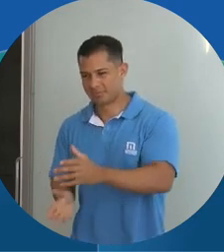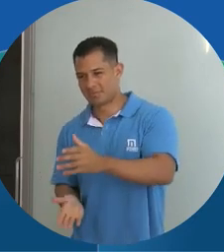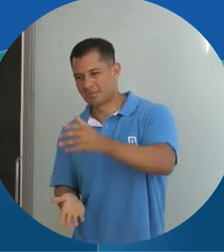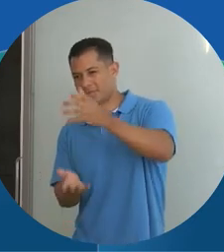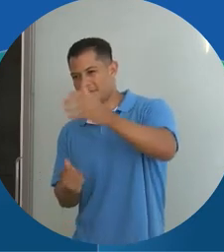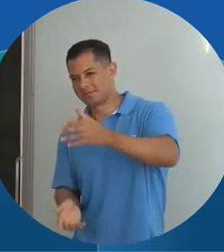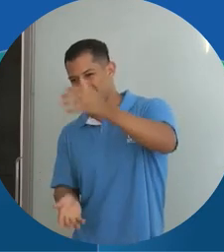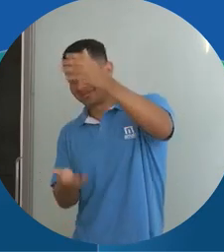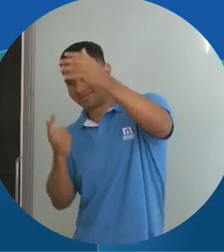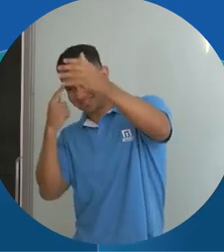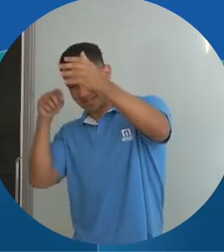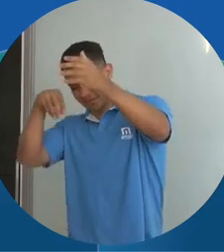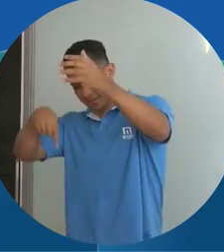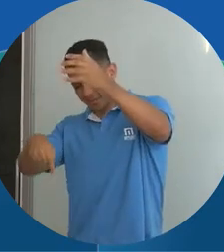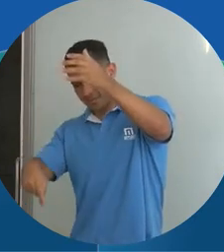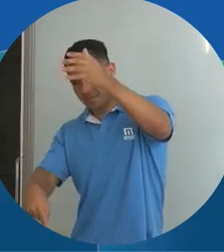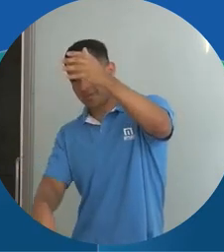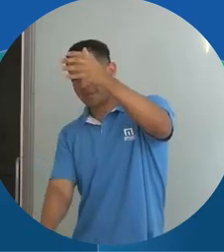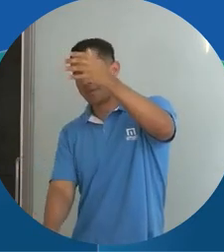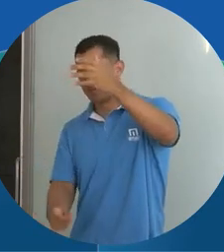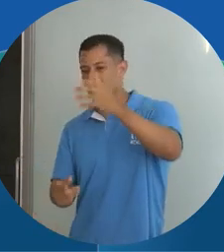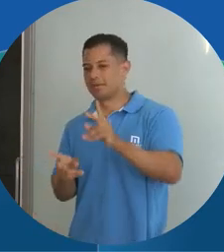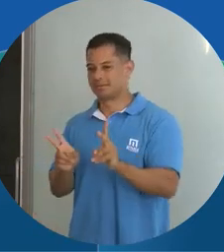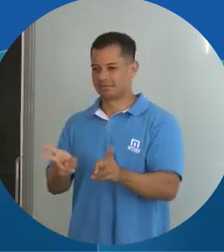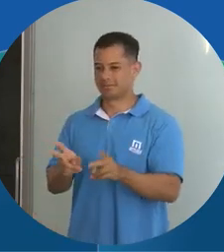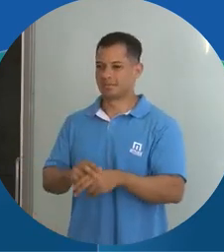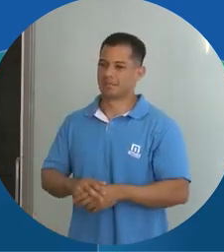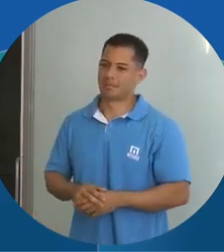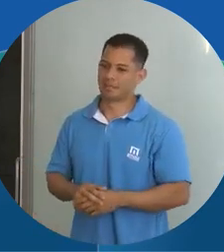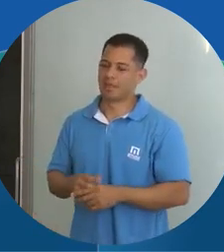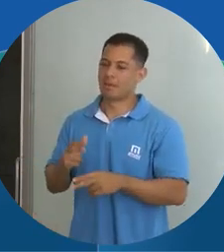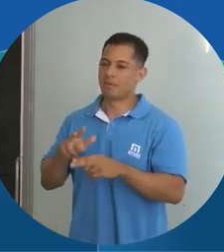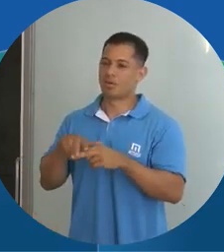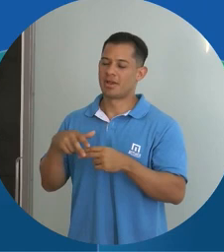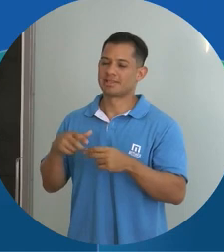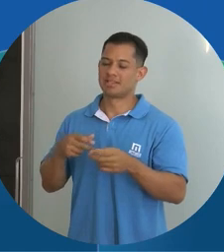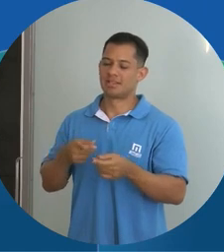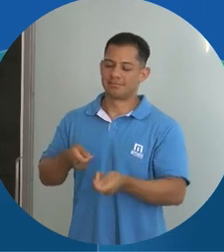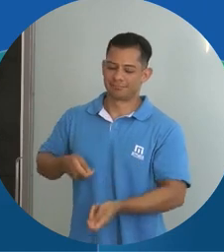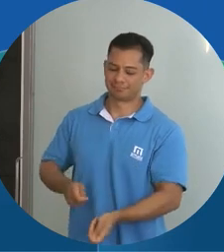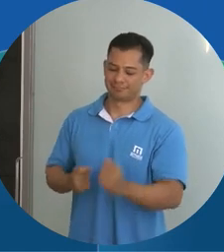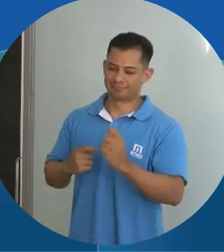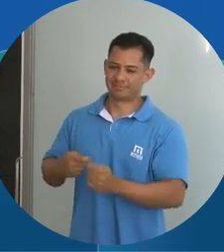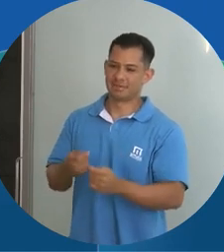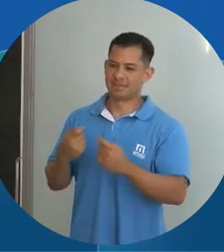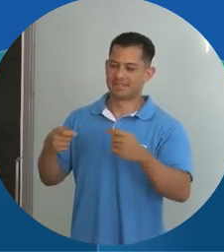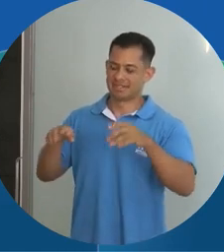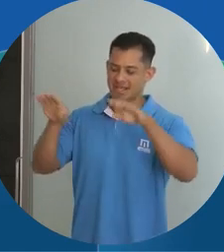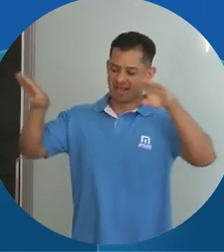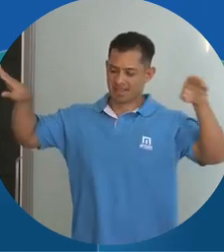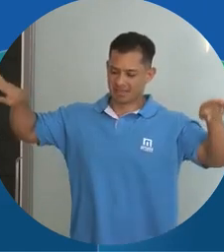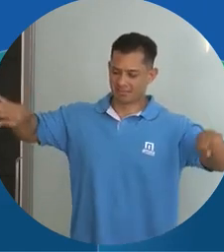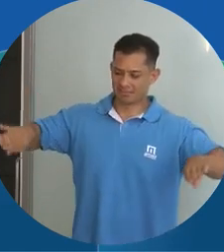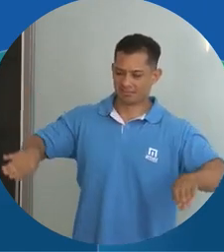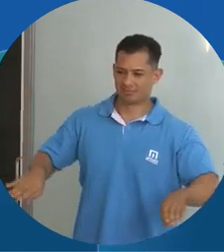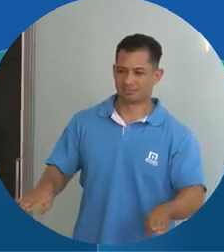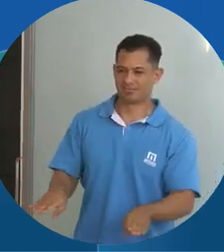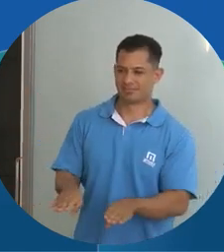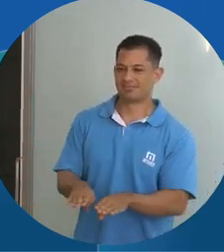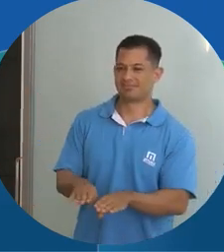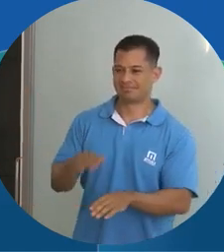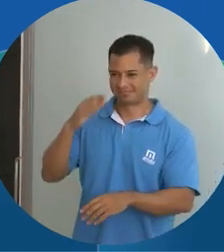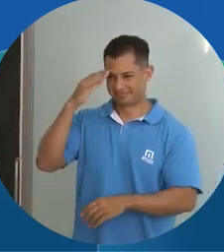e assim por diante nas fases de retirada do aterro, do terreno. Então, ela foi um elemento construtivo